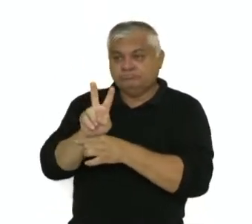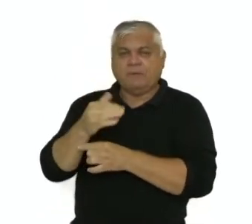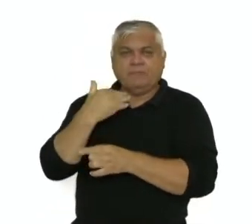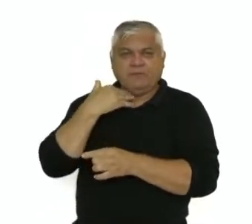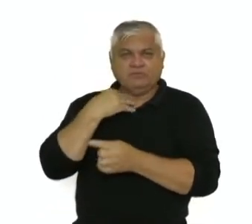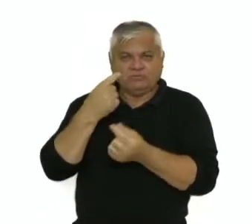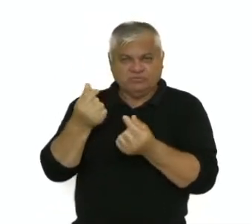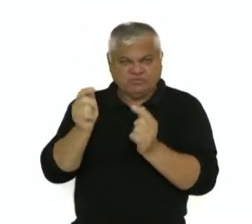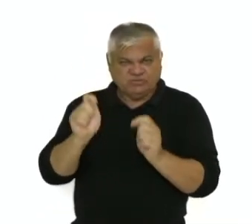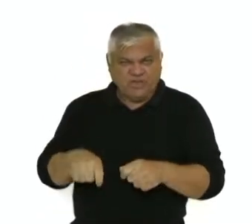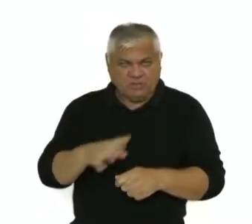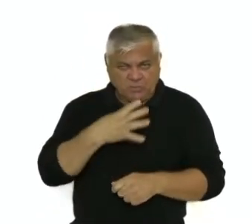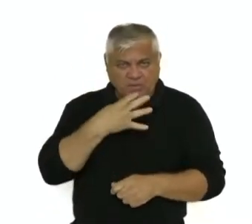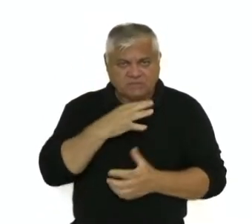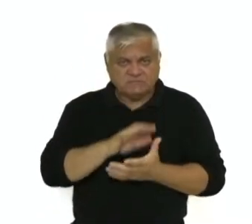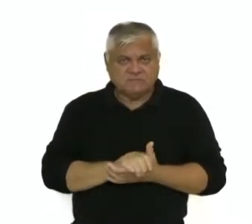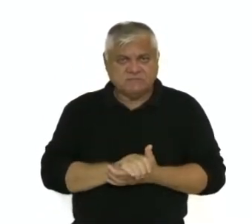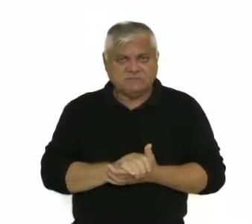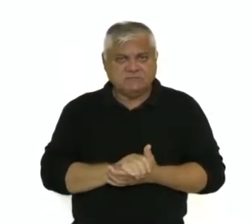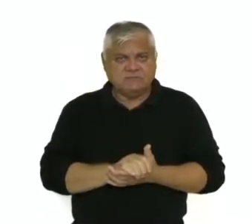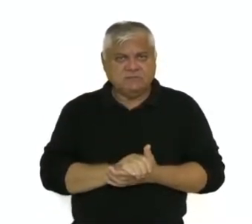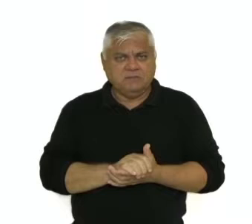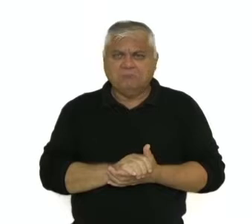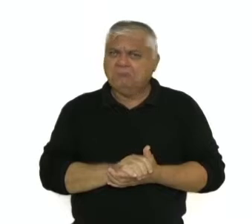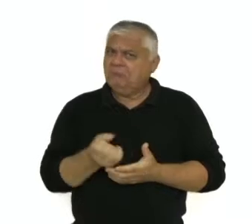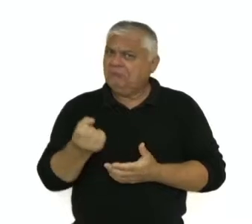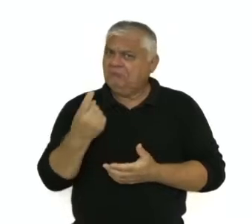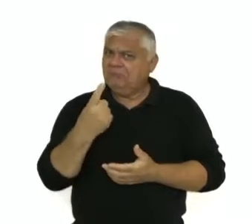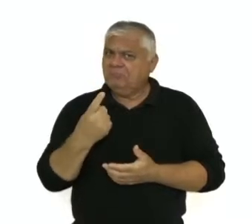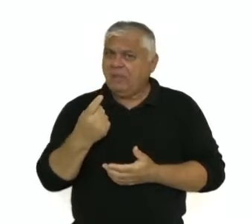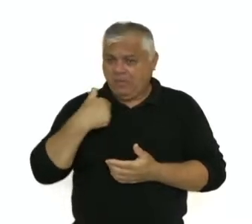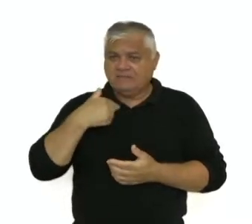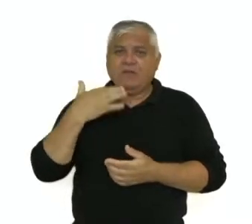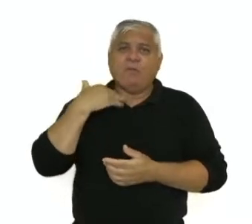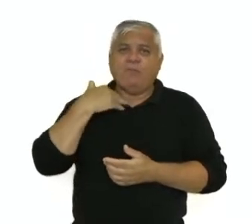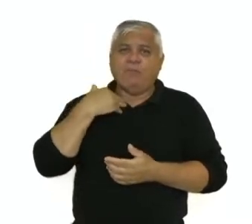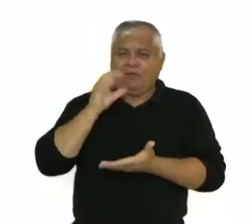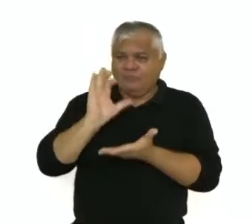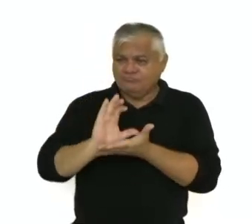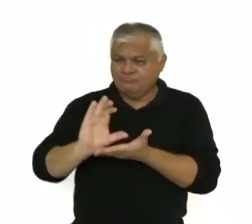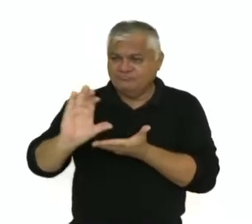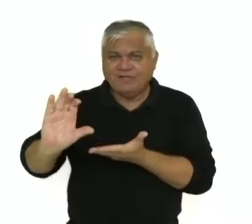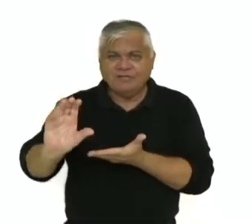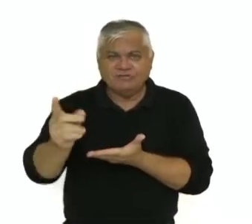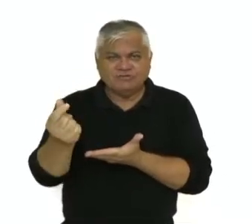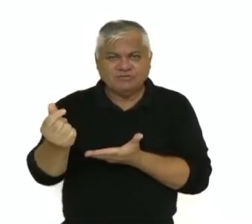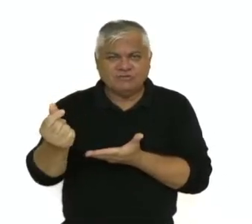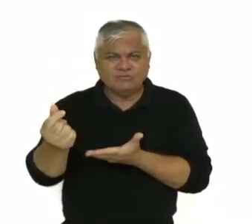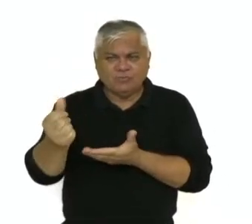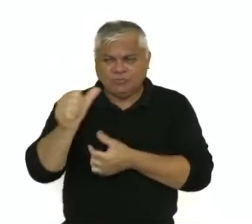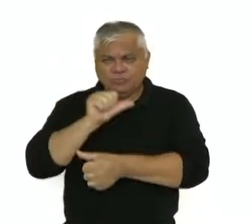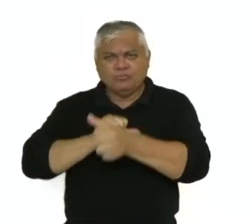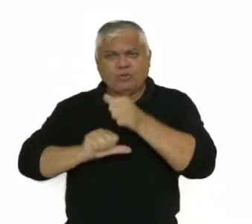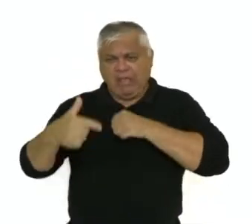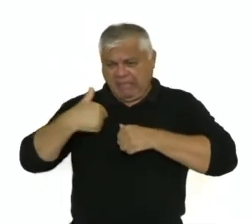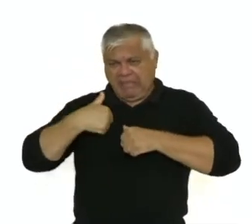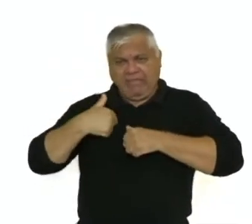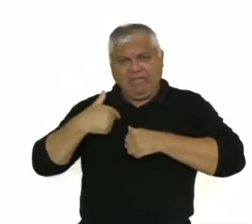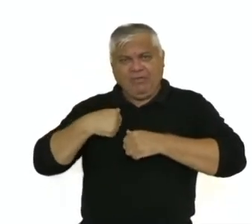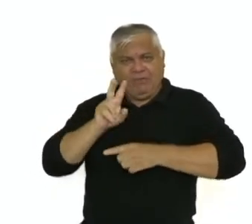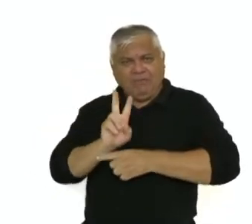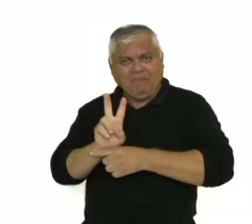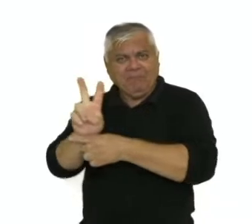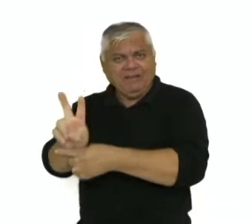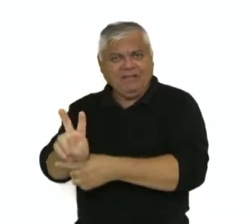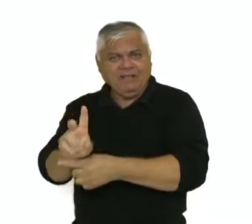meio estranha. Não é o contrário normalmente? O banco que nos empresta dinheiro? Mas nós podemos emprestar dinheiro ao